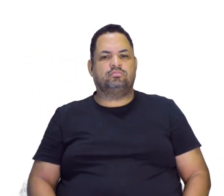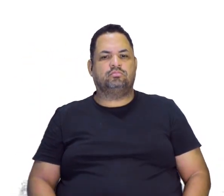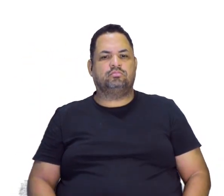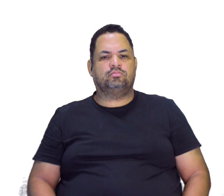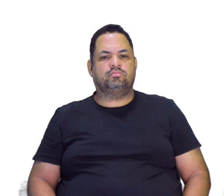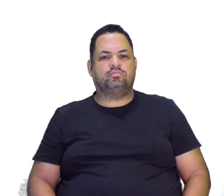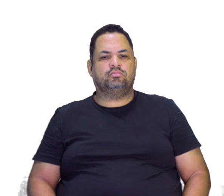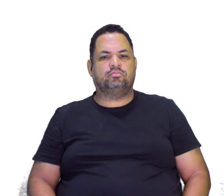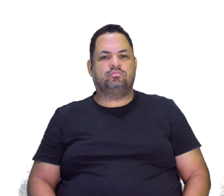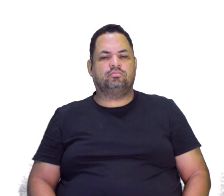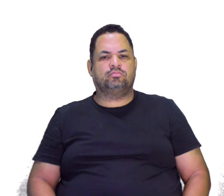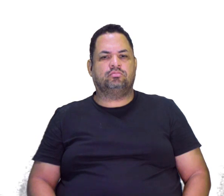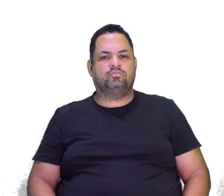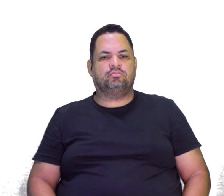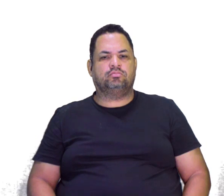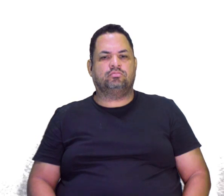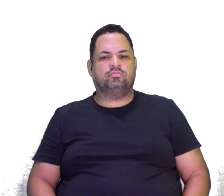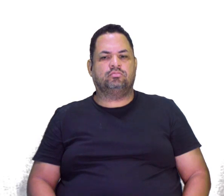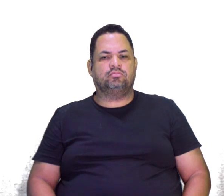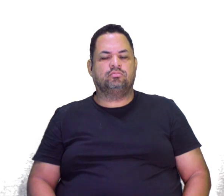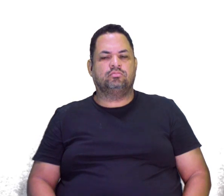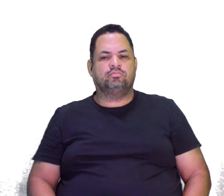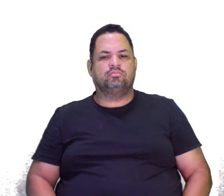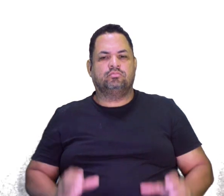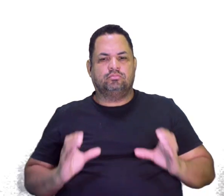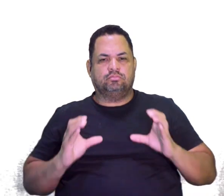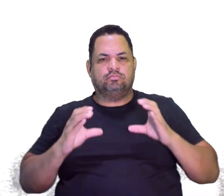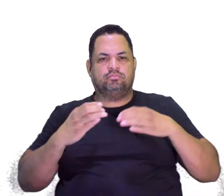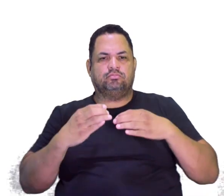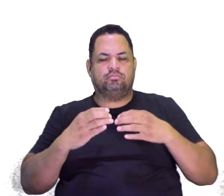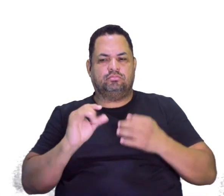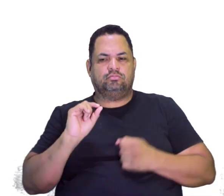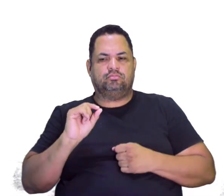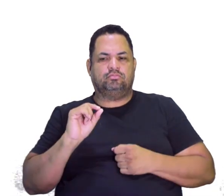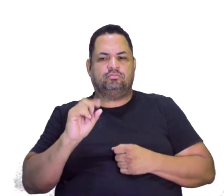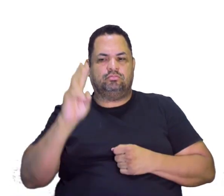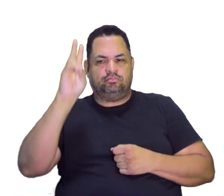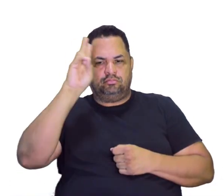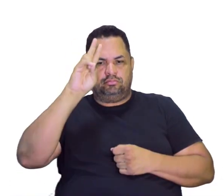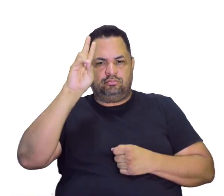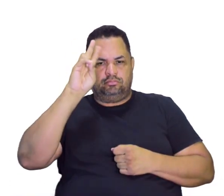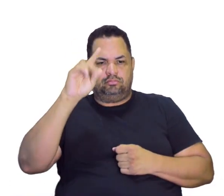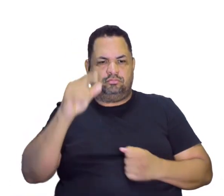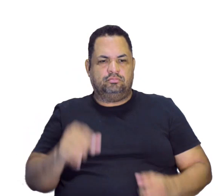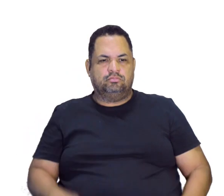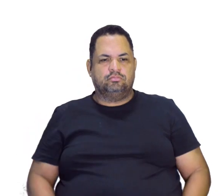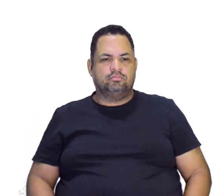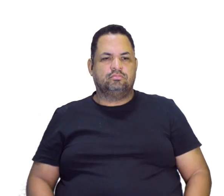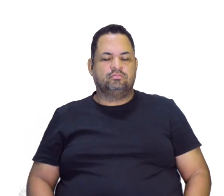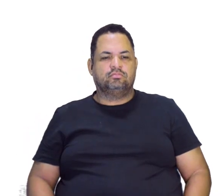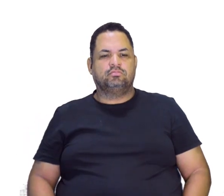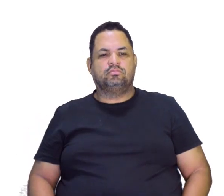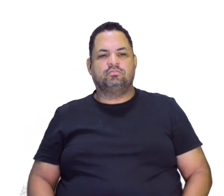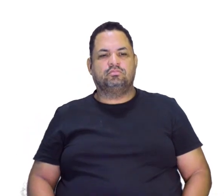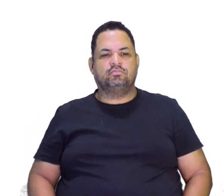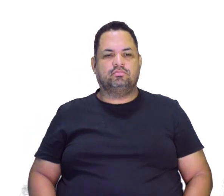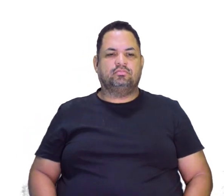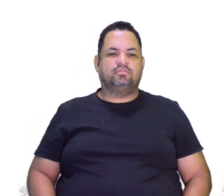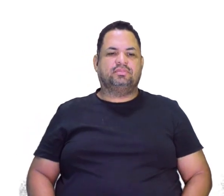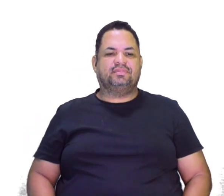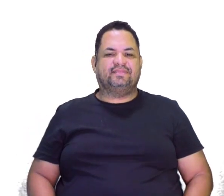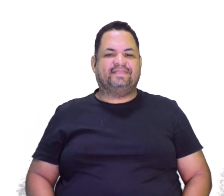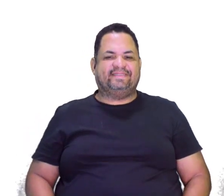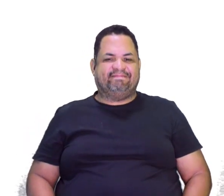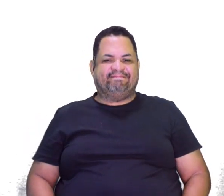esqueci o nome é o o grupo né quando eu lembrar o nome eu falo a patota é a patota mesmo que eu